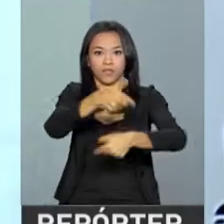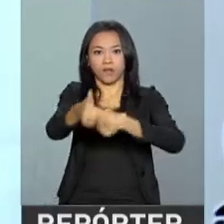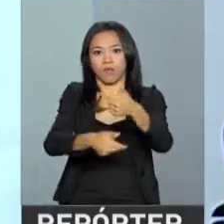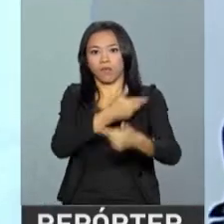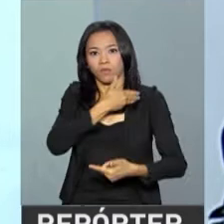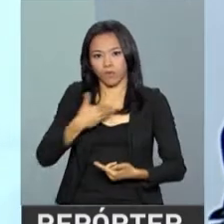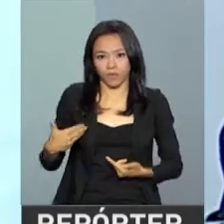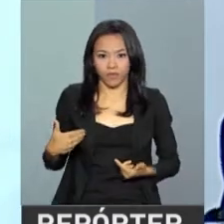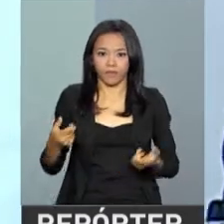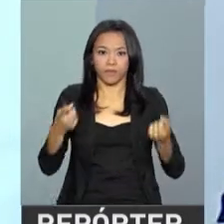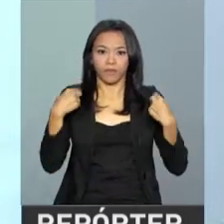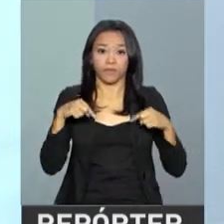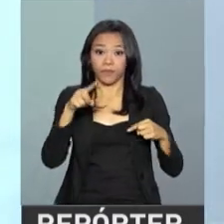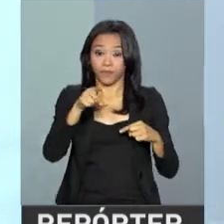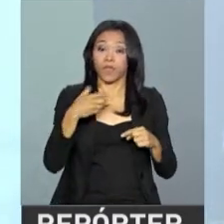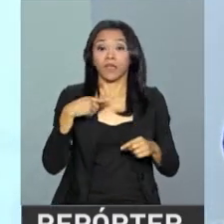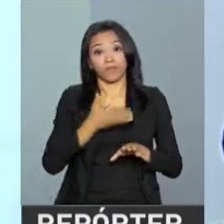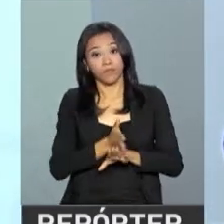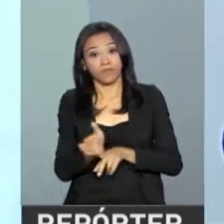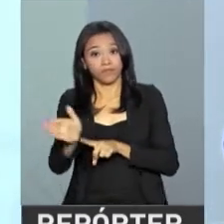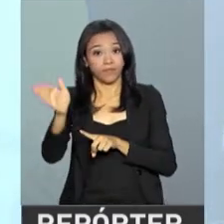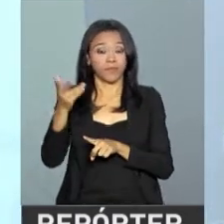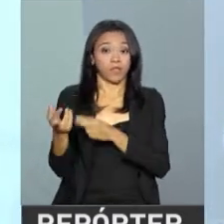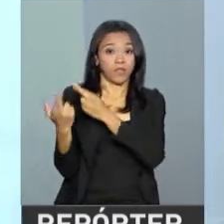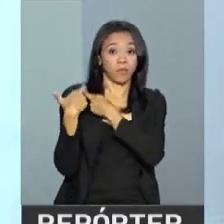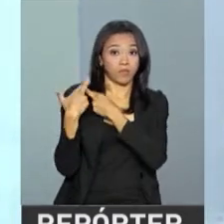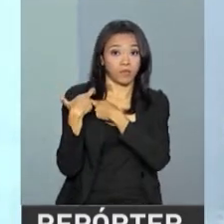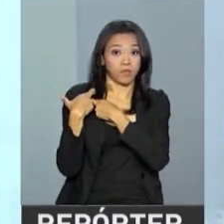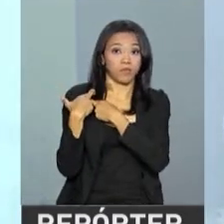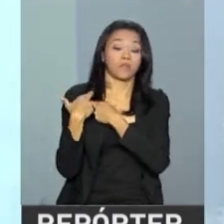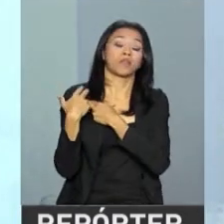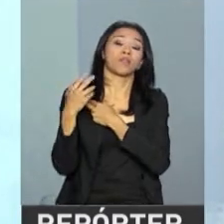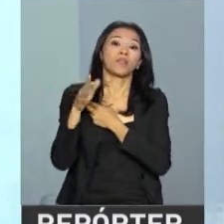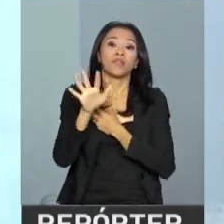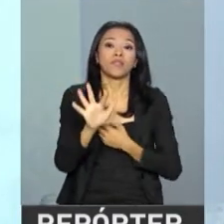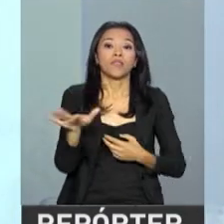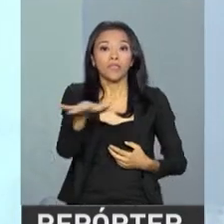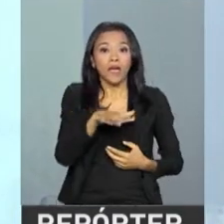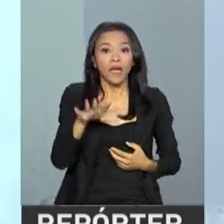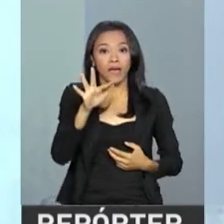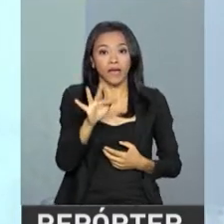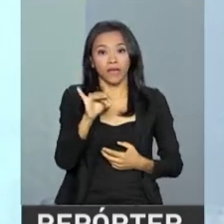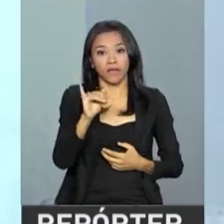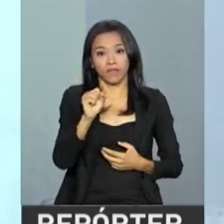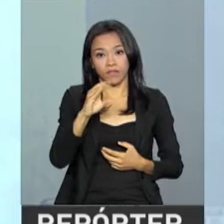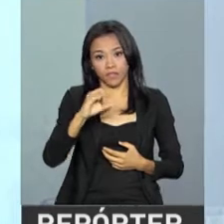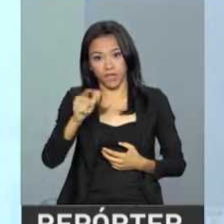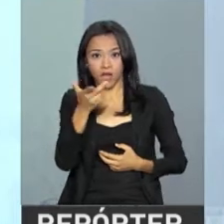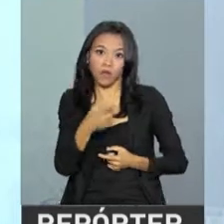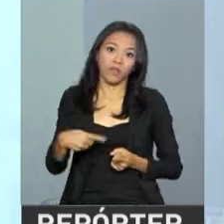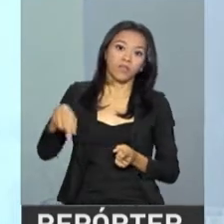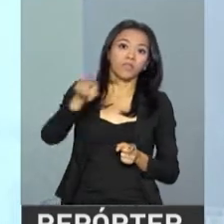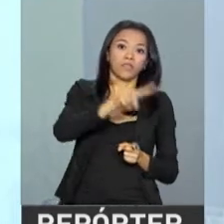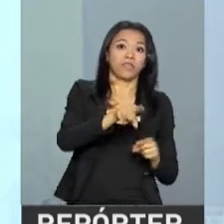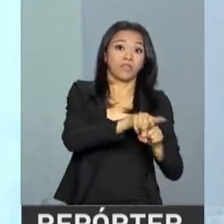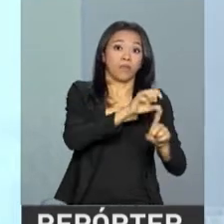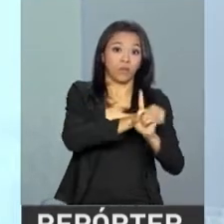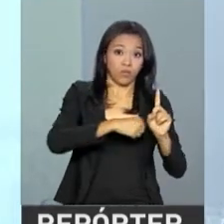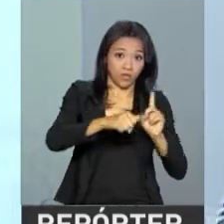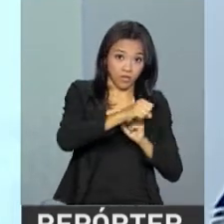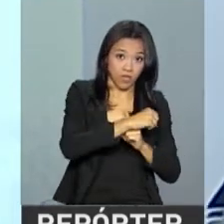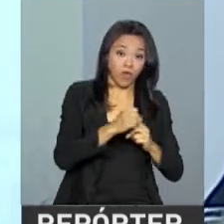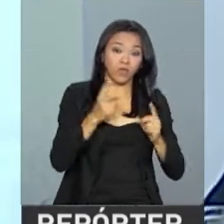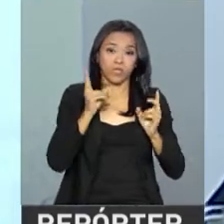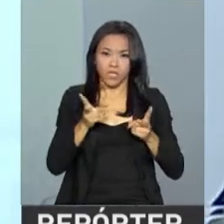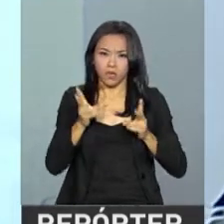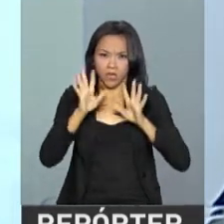responsabilidade fiscal de outro lado a social não descuramos é em nenhum aspecto particularmente no